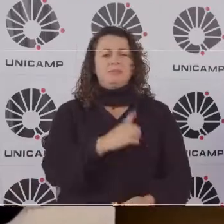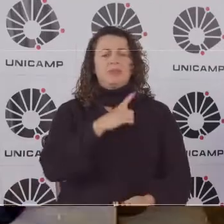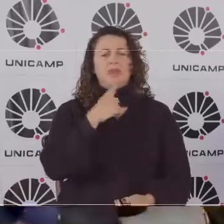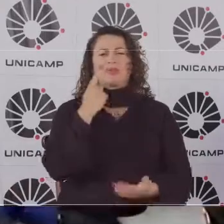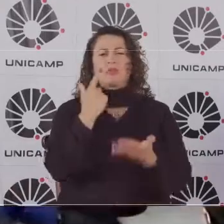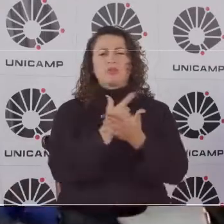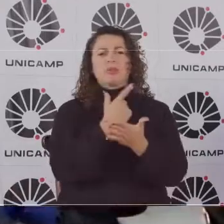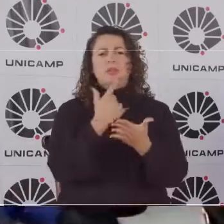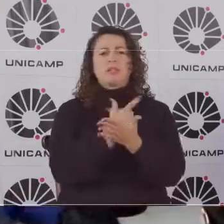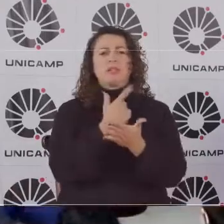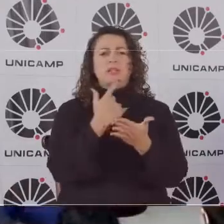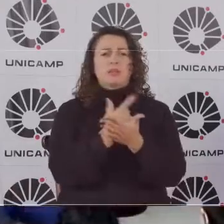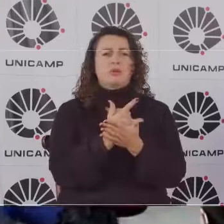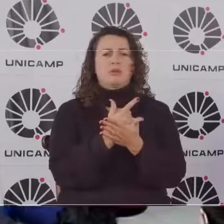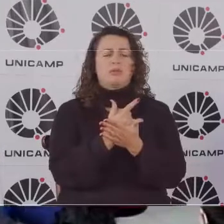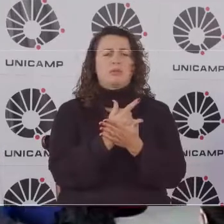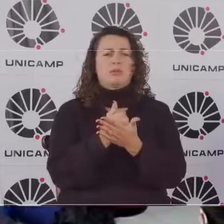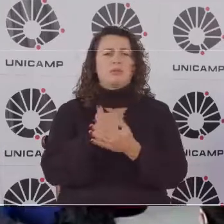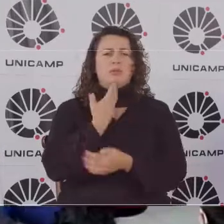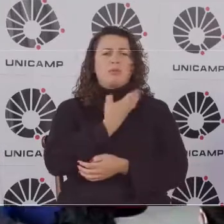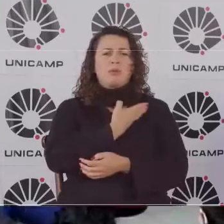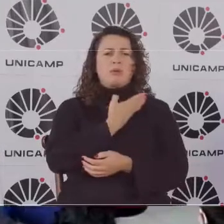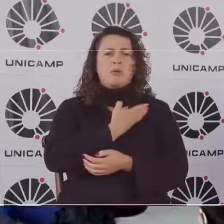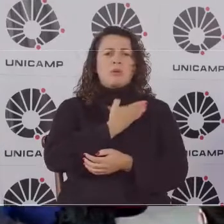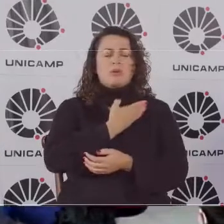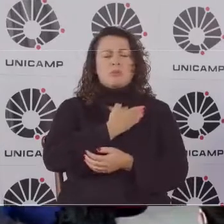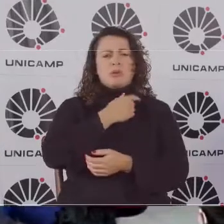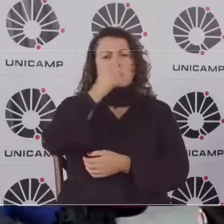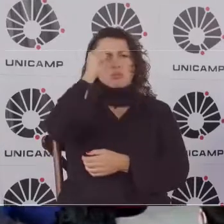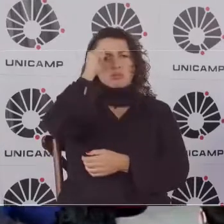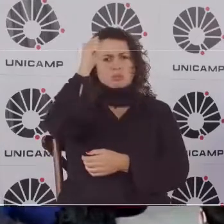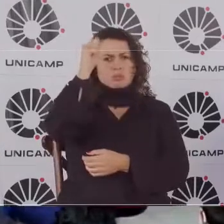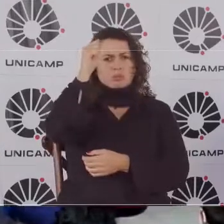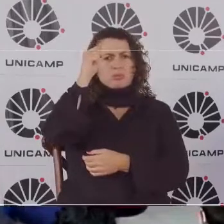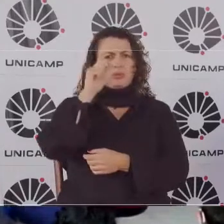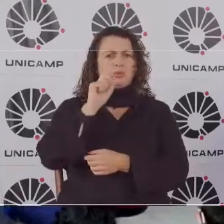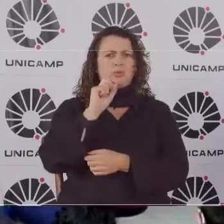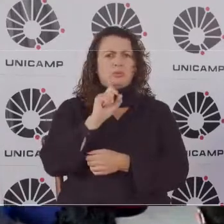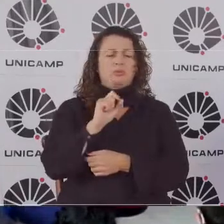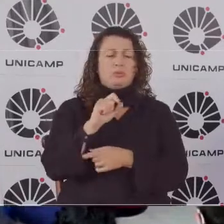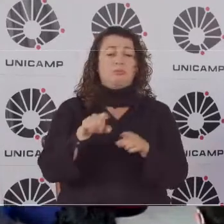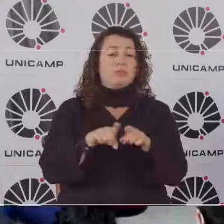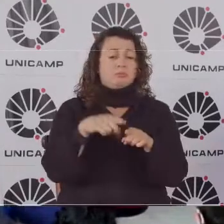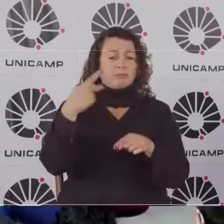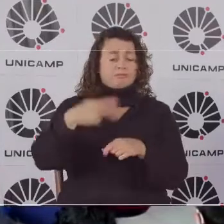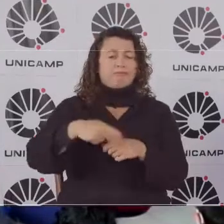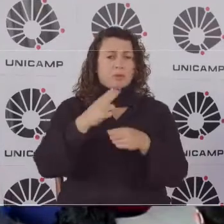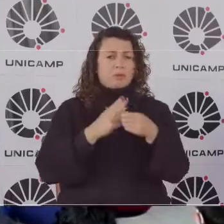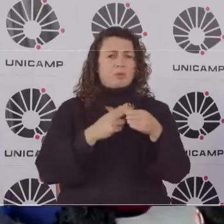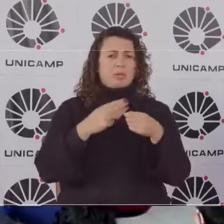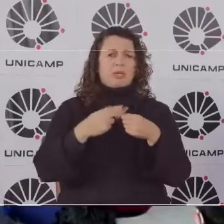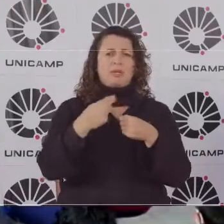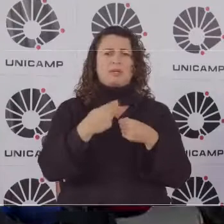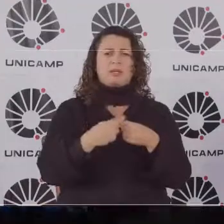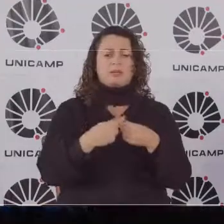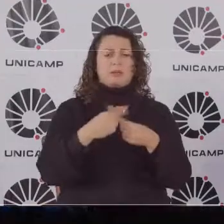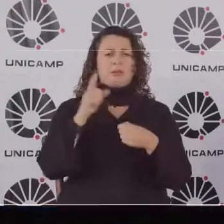livro de um colega amigo amigo da Unicamp